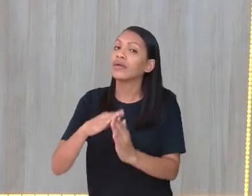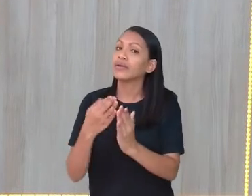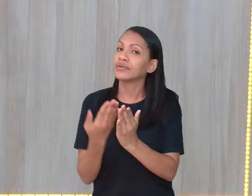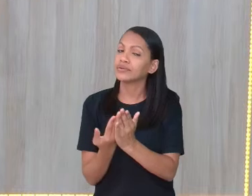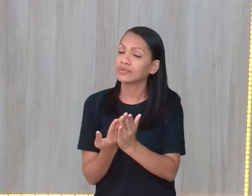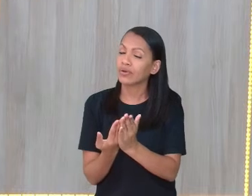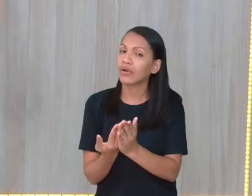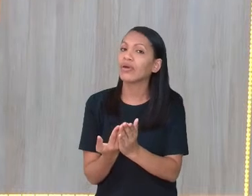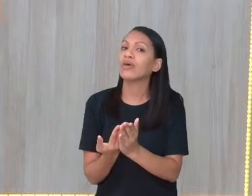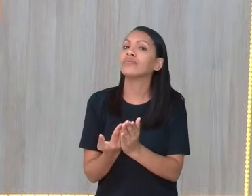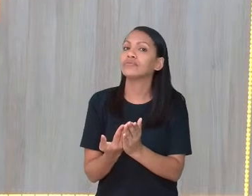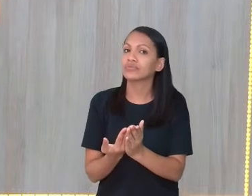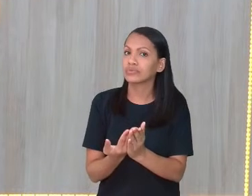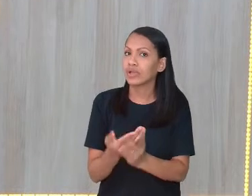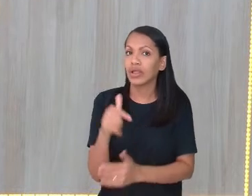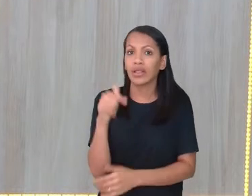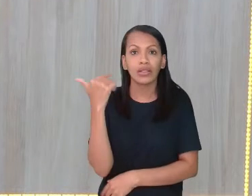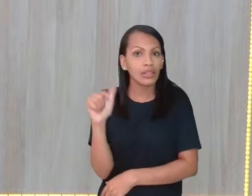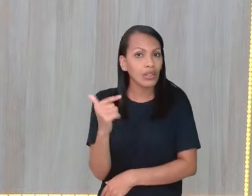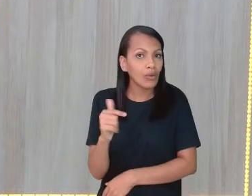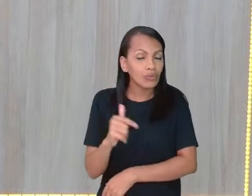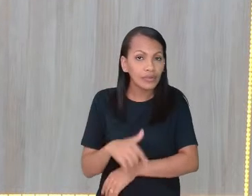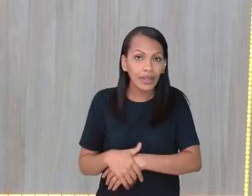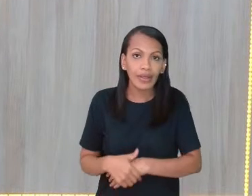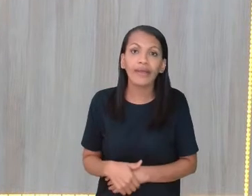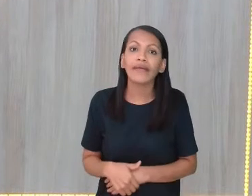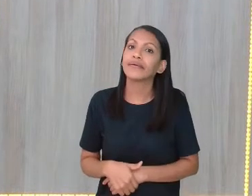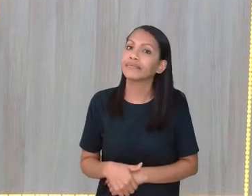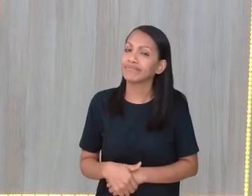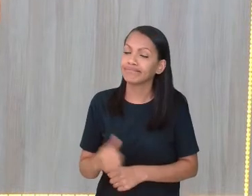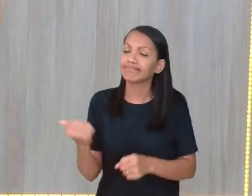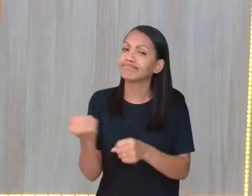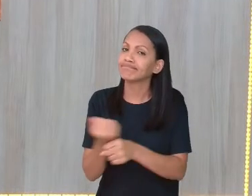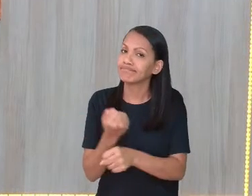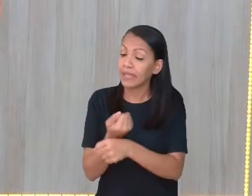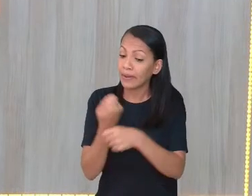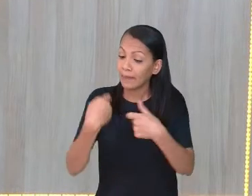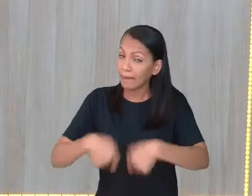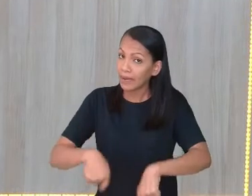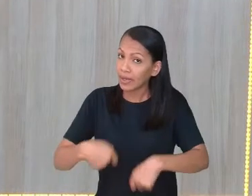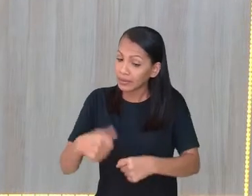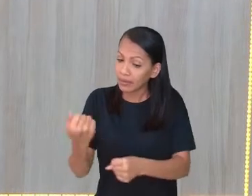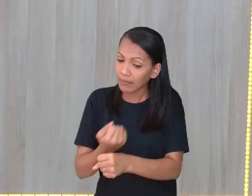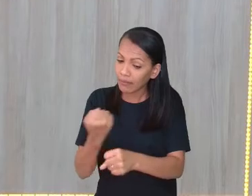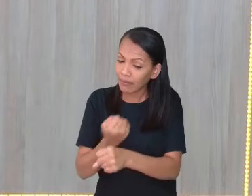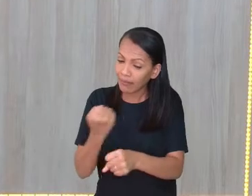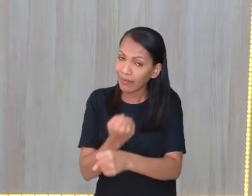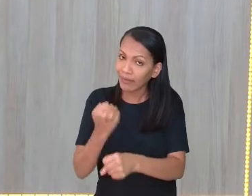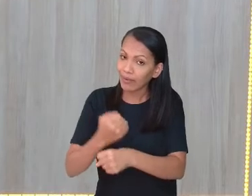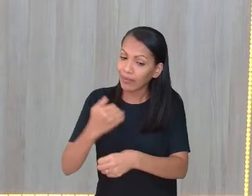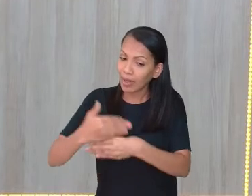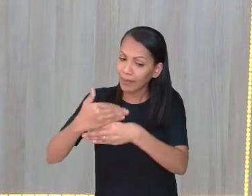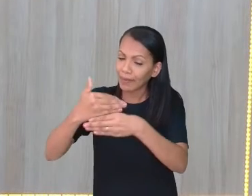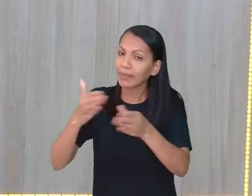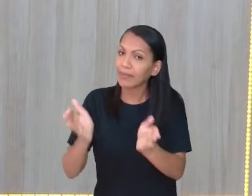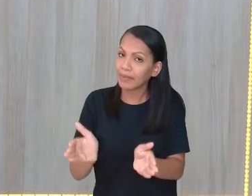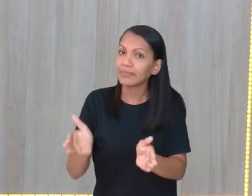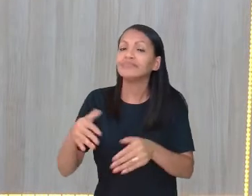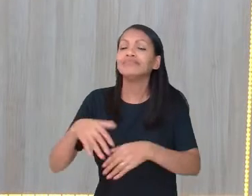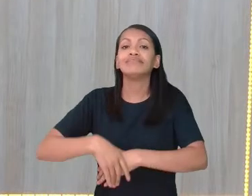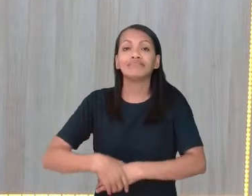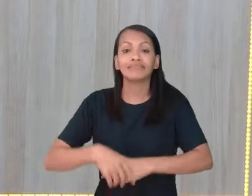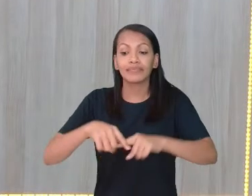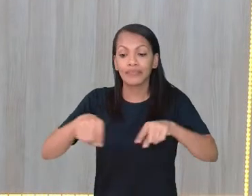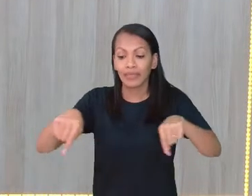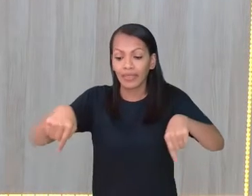Dine ali, maravilhosa. Tem locais que não tem quadra, tem escolas que não tem quadra. Então, quando a gente fala que a destinação